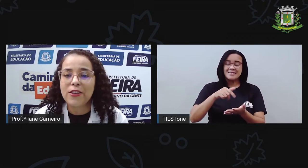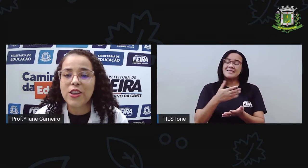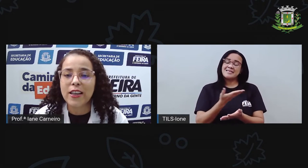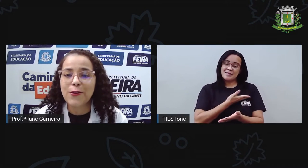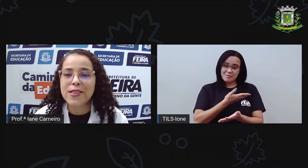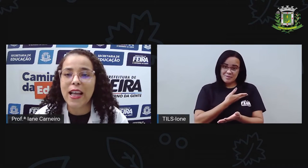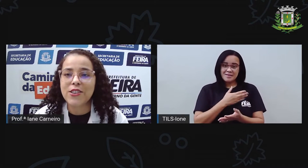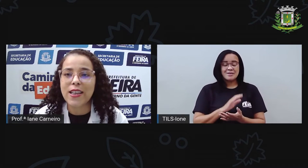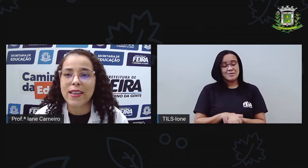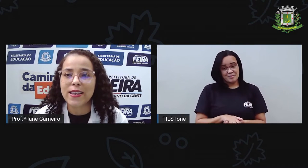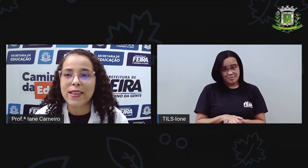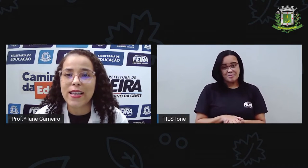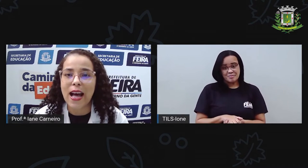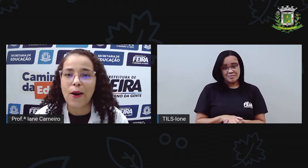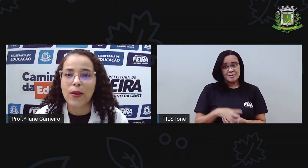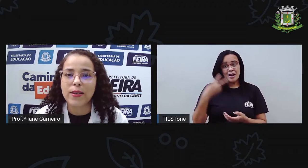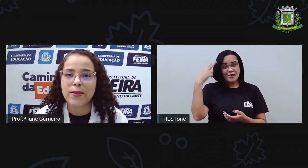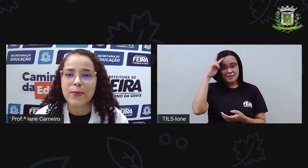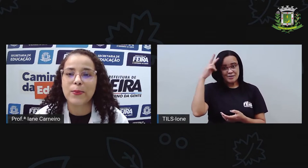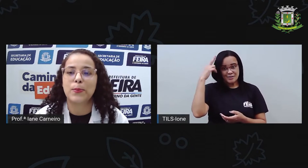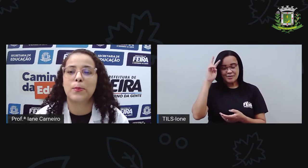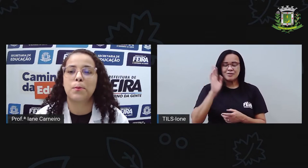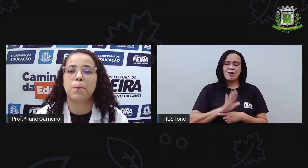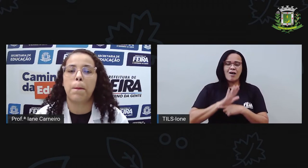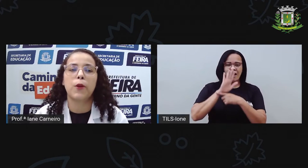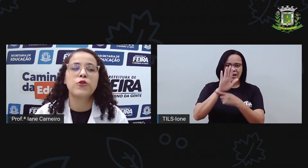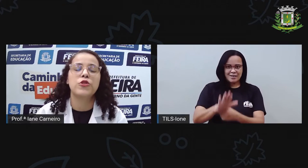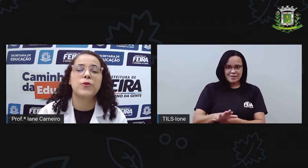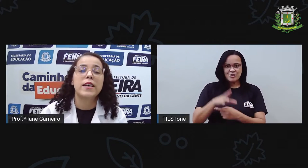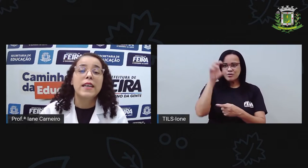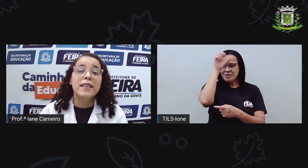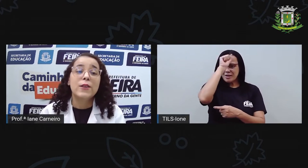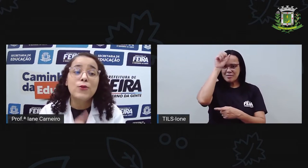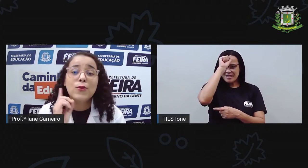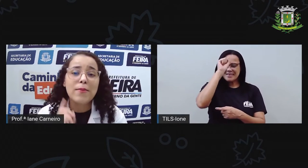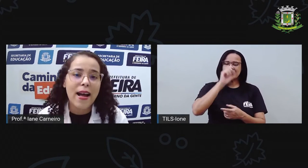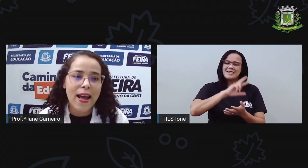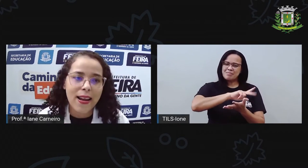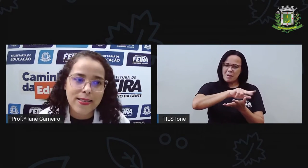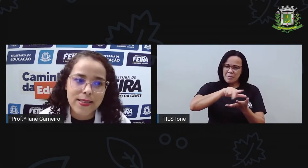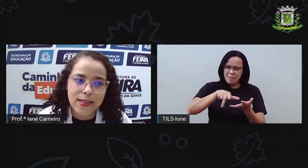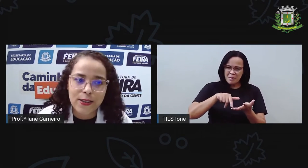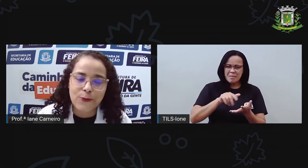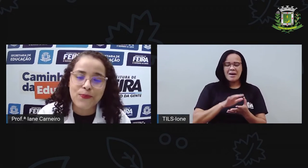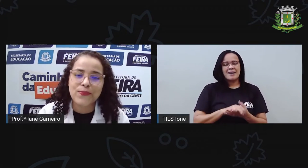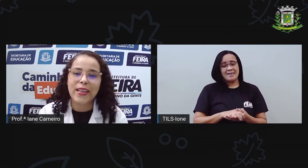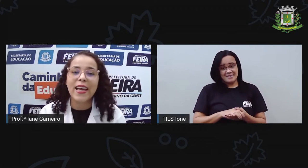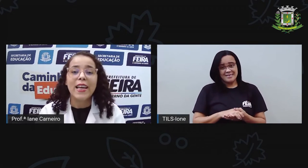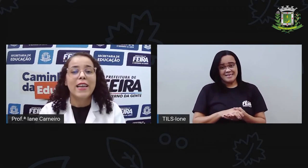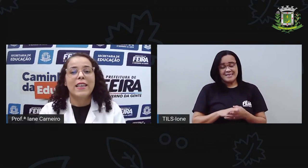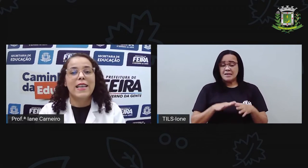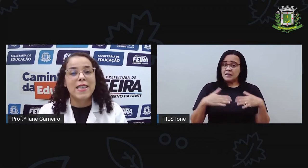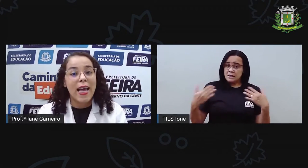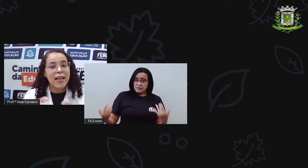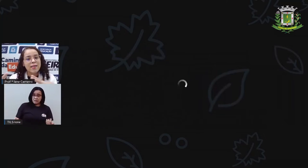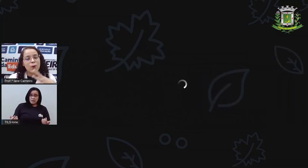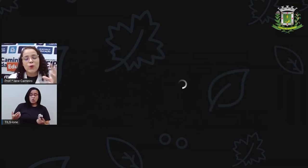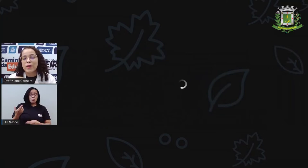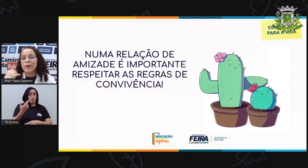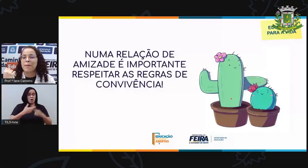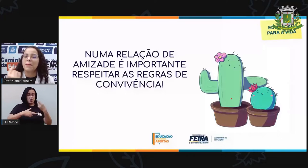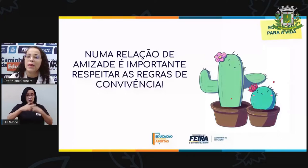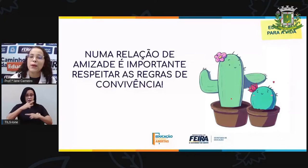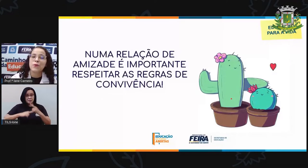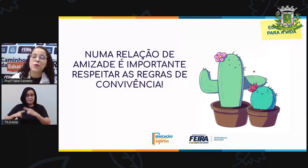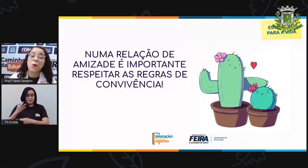a compartilhar aqui o slide da aula. Prontinho. Então, numa relação, né? Nessa relação com